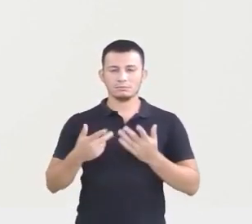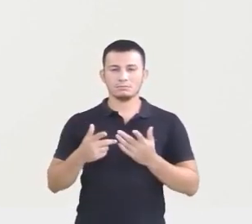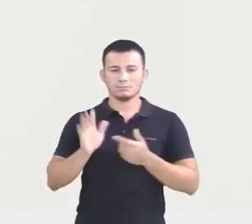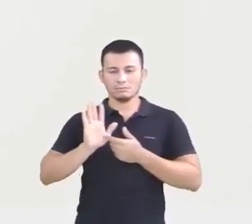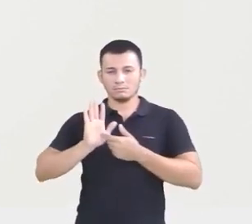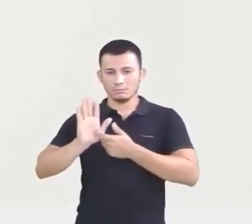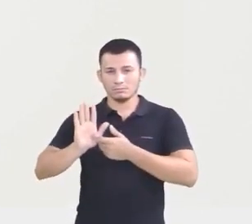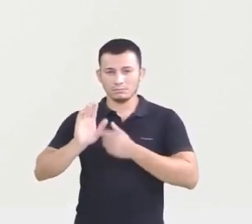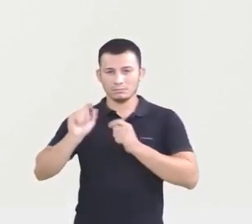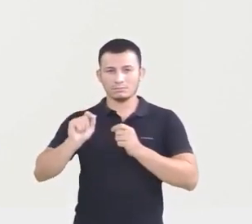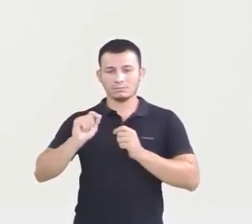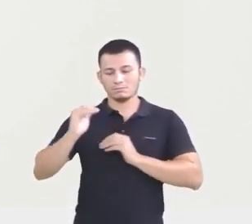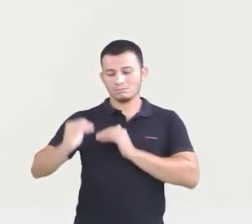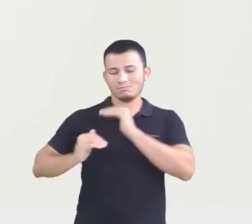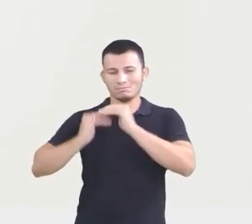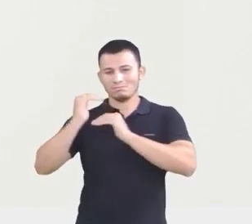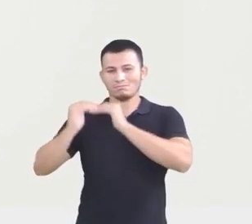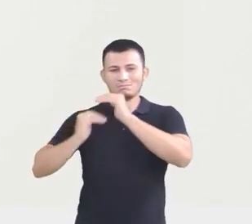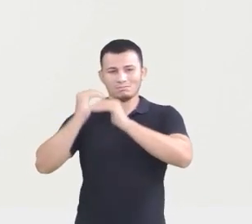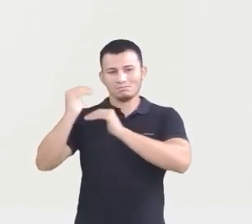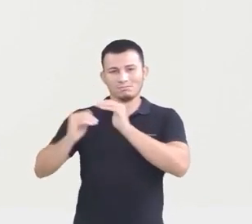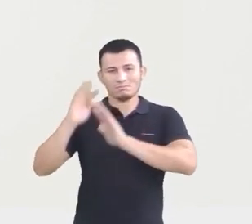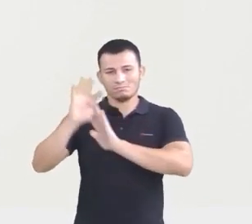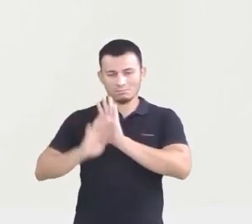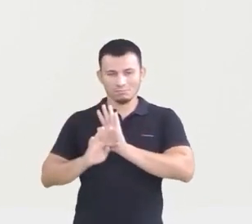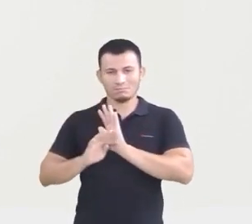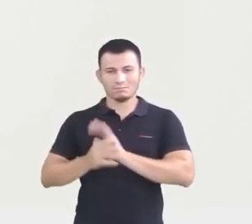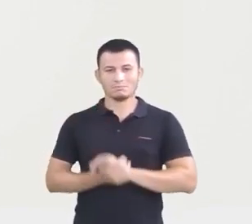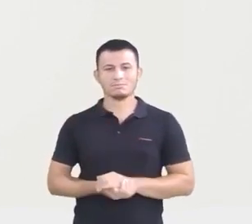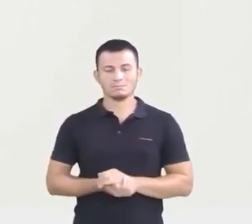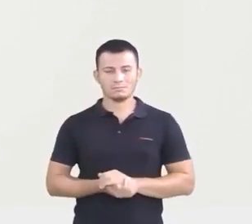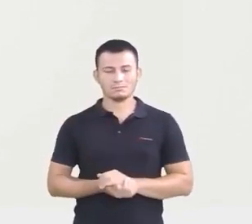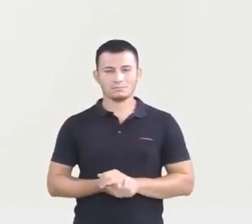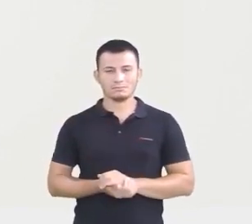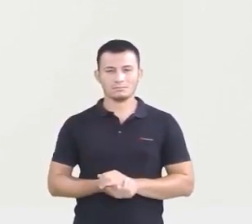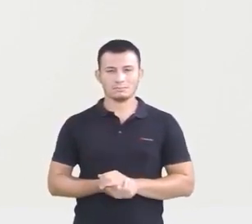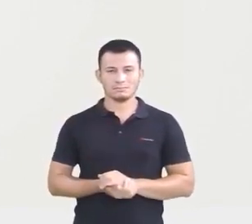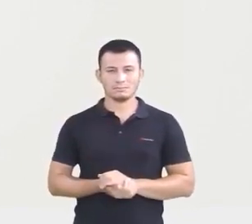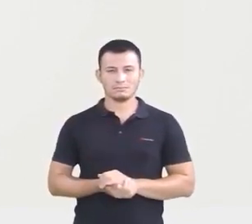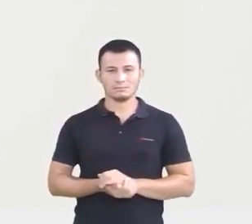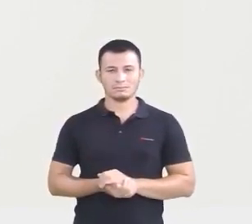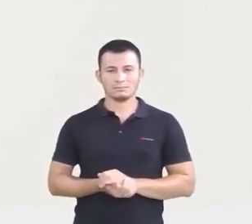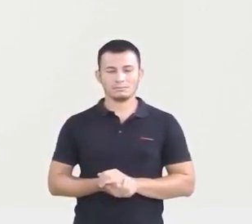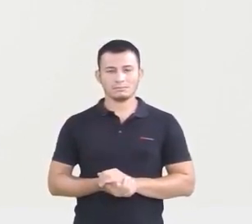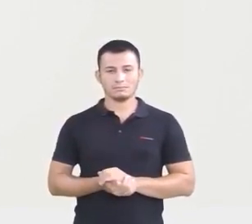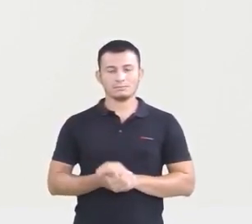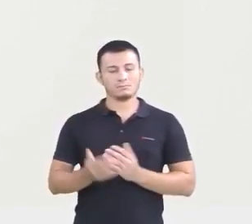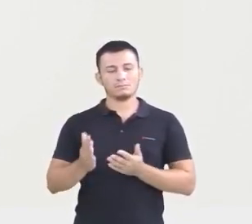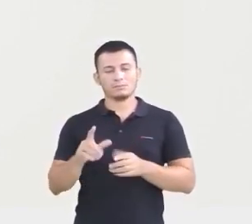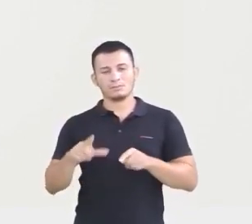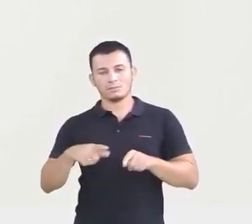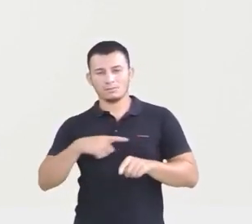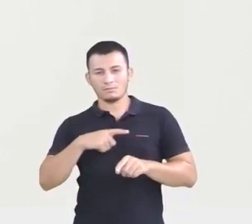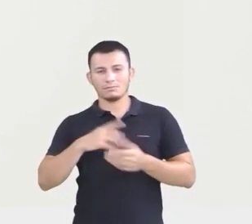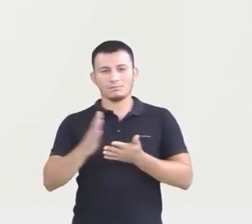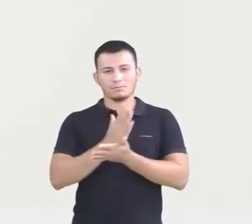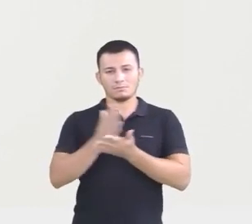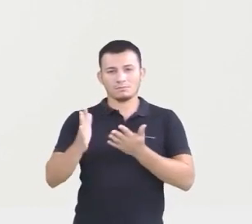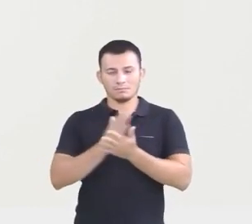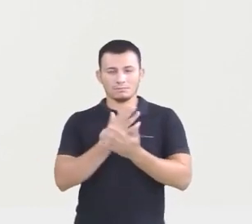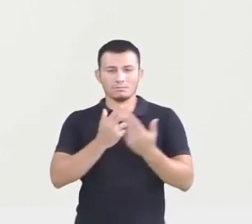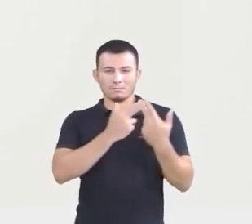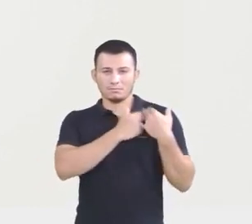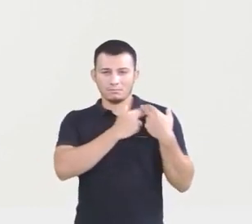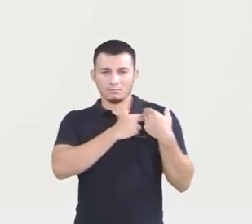condições para o desenvolvimento do texto. Geralmente, os mecanismos responsáveis pela